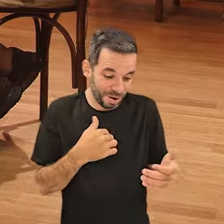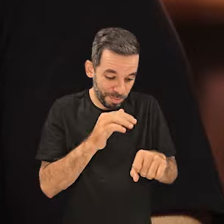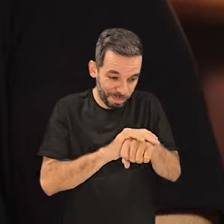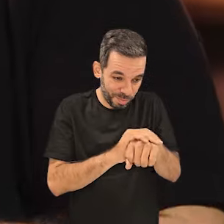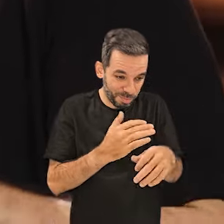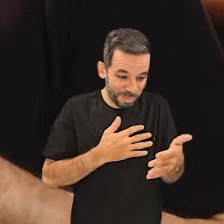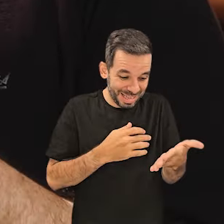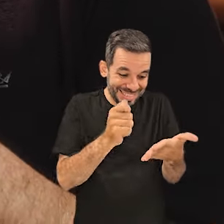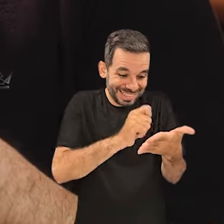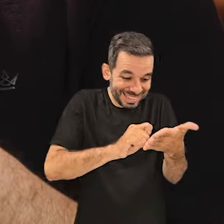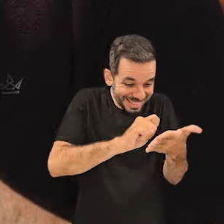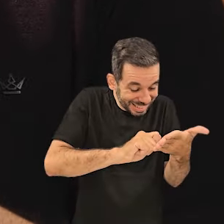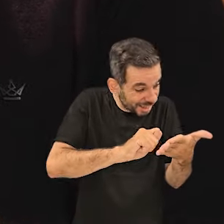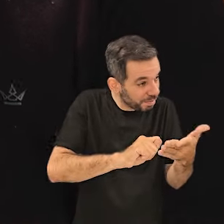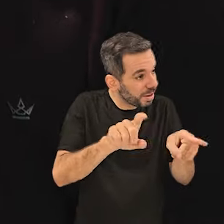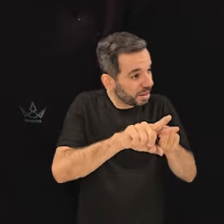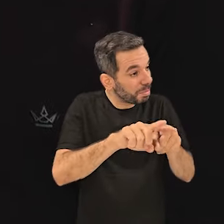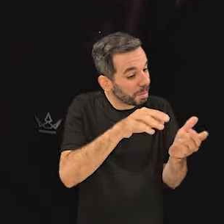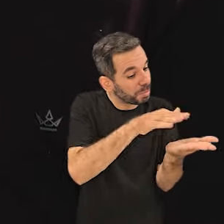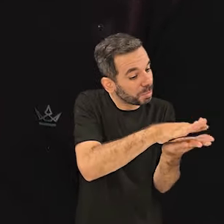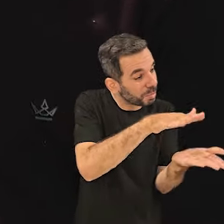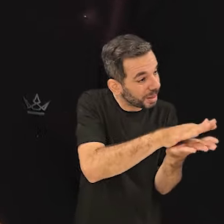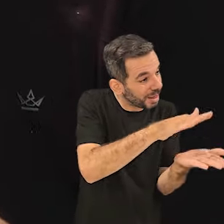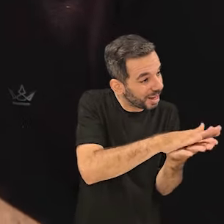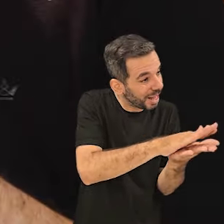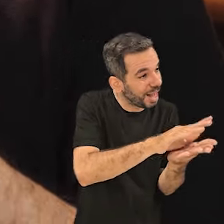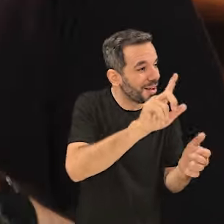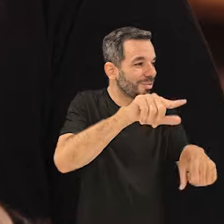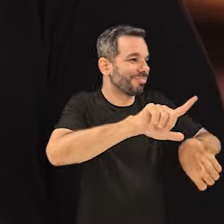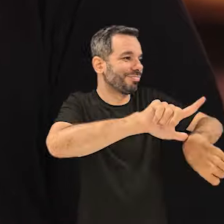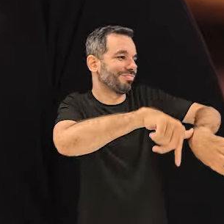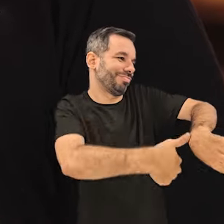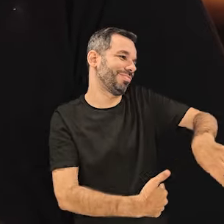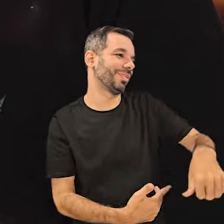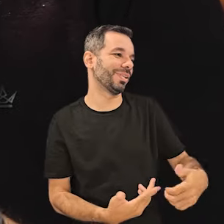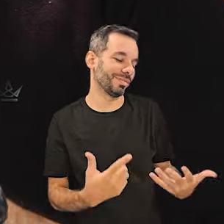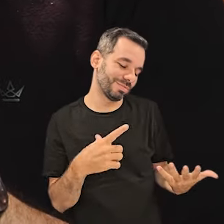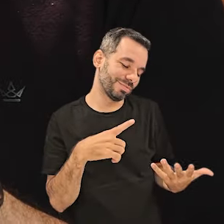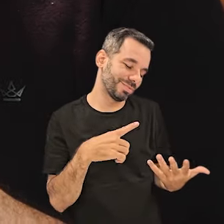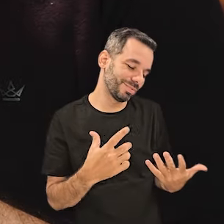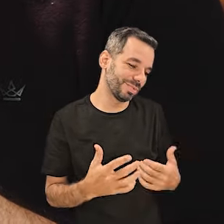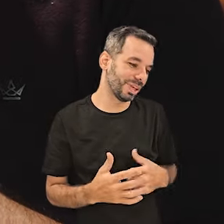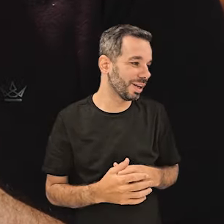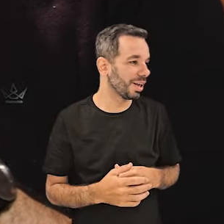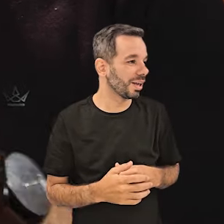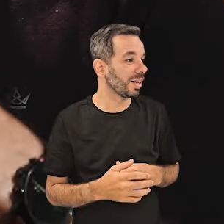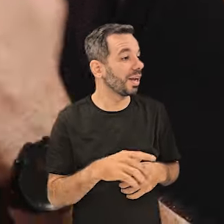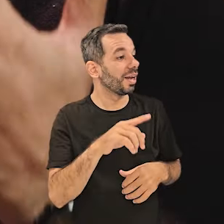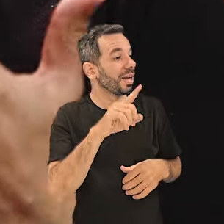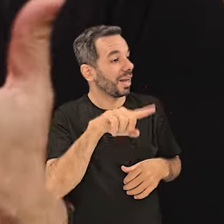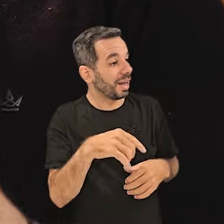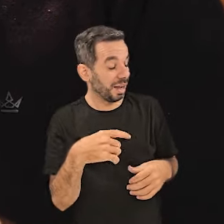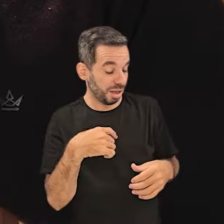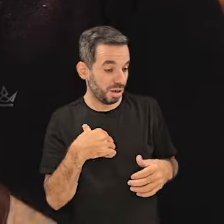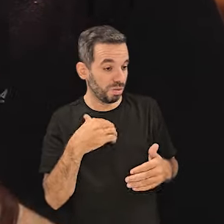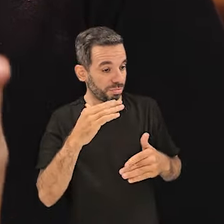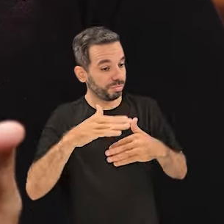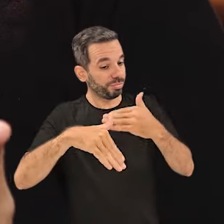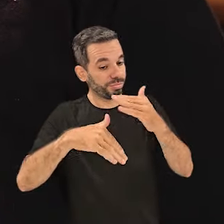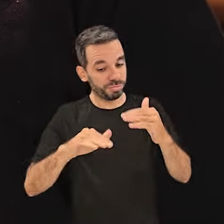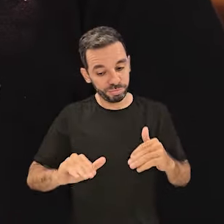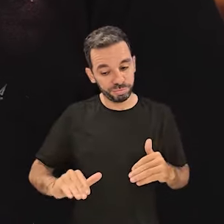publicar é um relacionamento tardio, é uma paixão tardia, né? uma paixão já com um homem